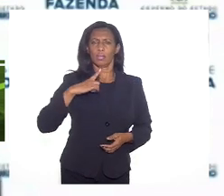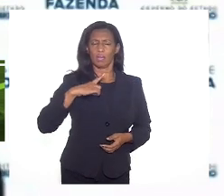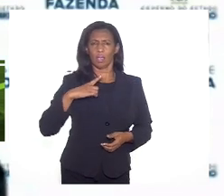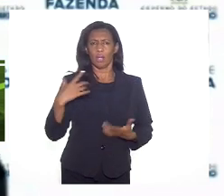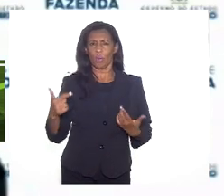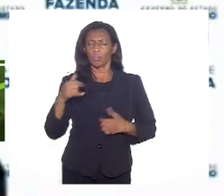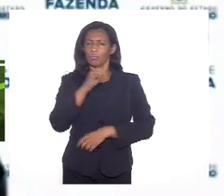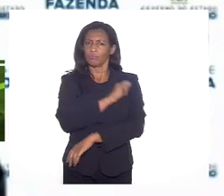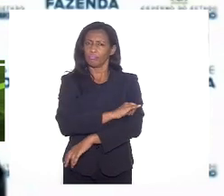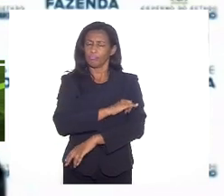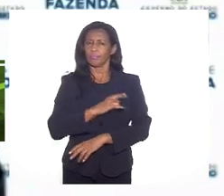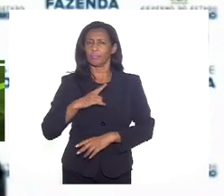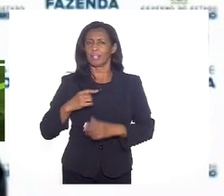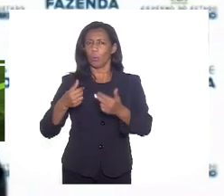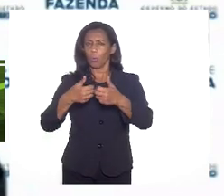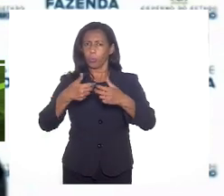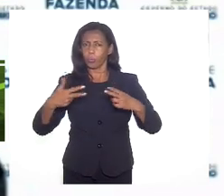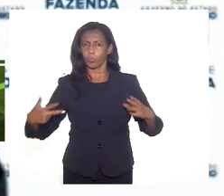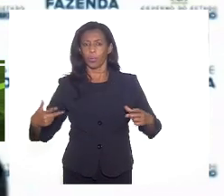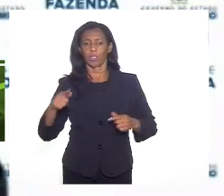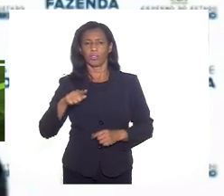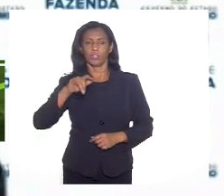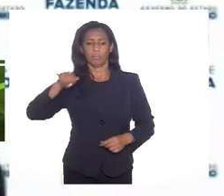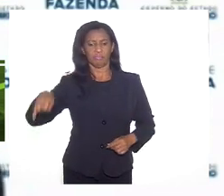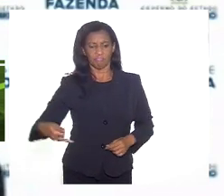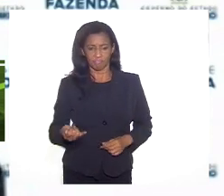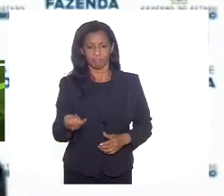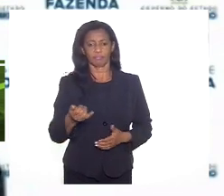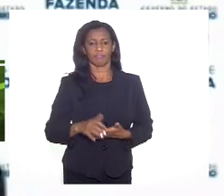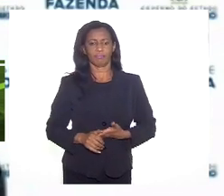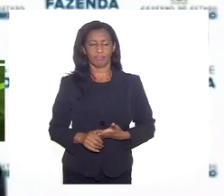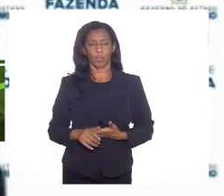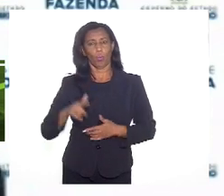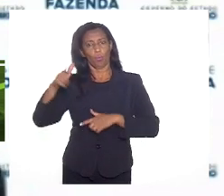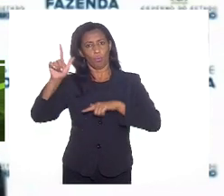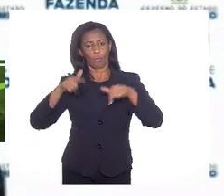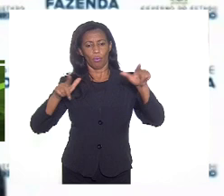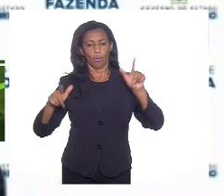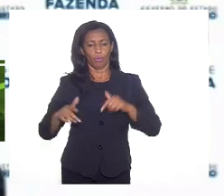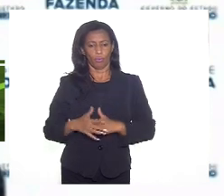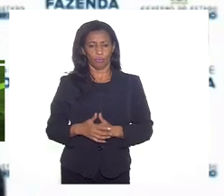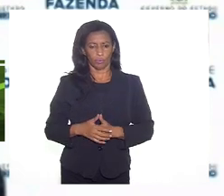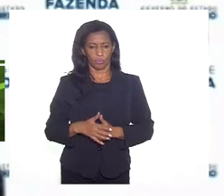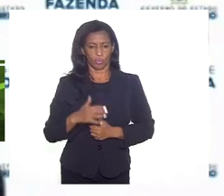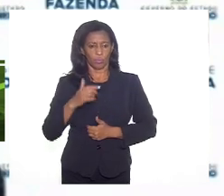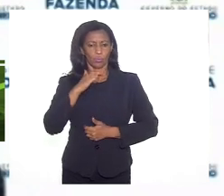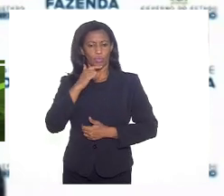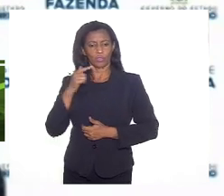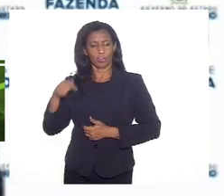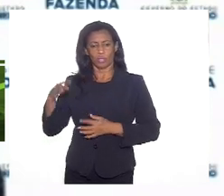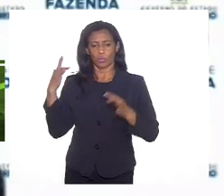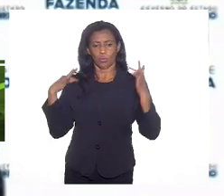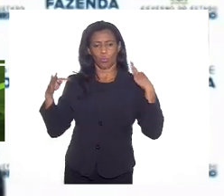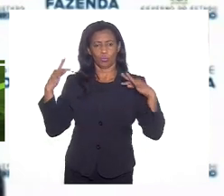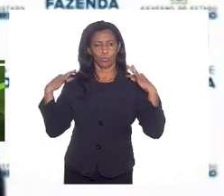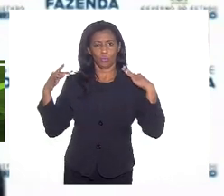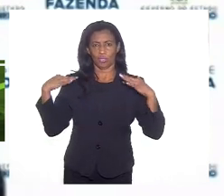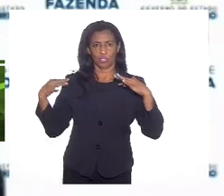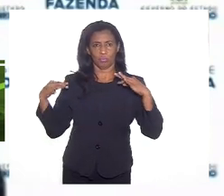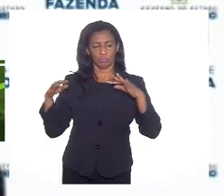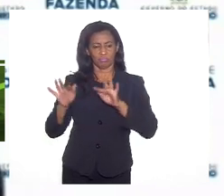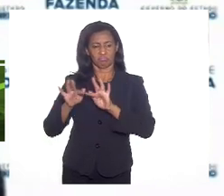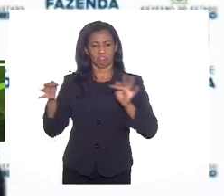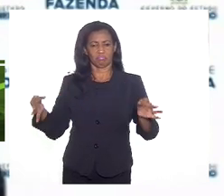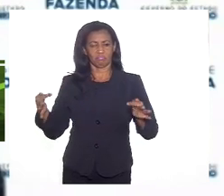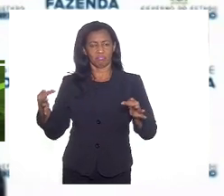característica e devemos aproveitar essa vocação, assim como outras, né? Não adianta ter só um turismo contemplativo, que